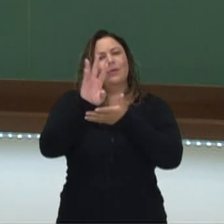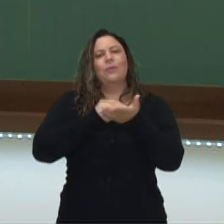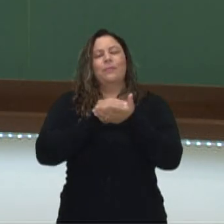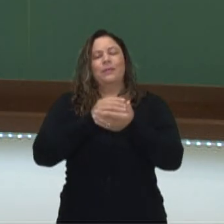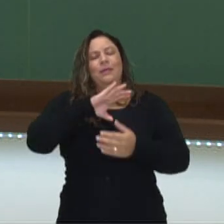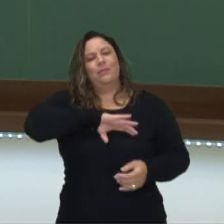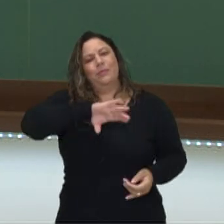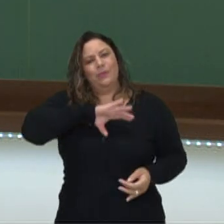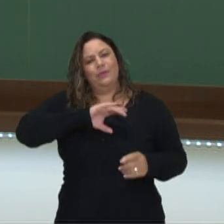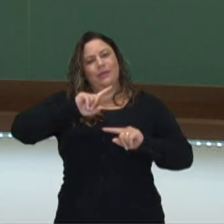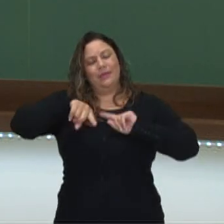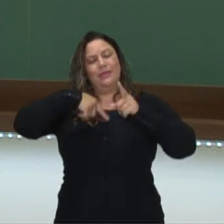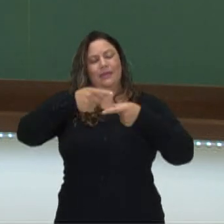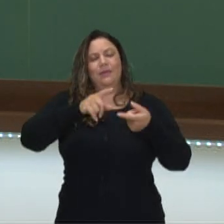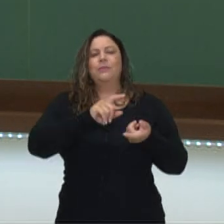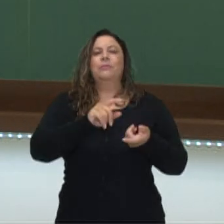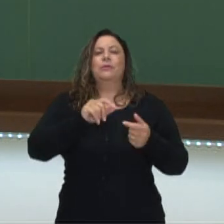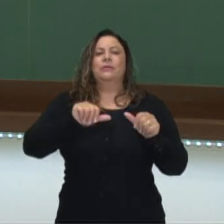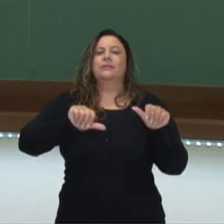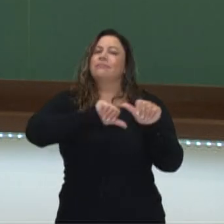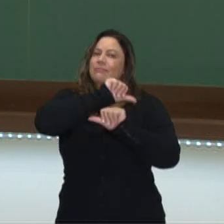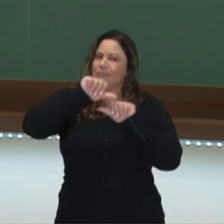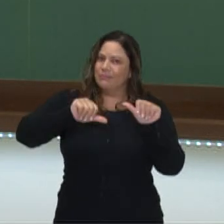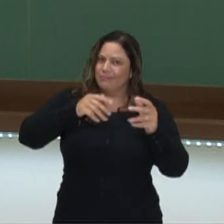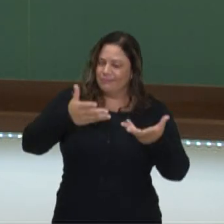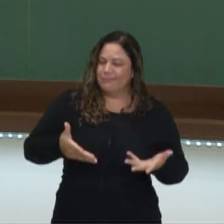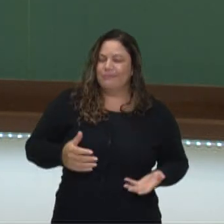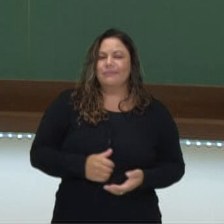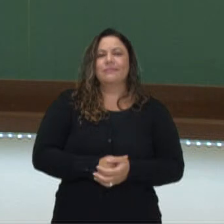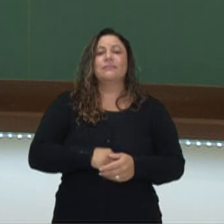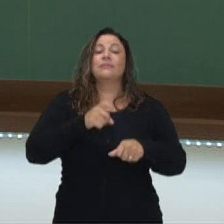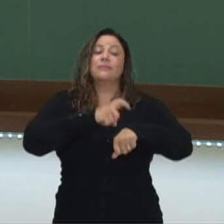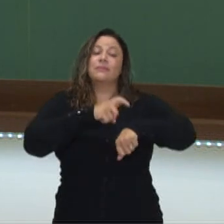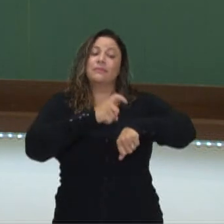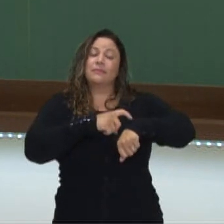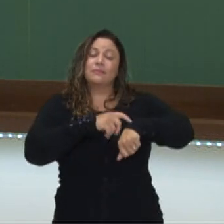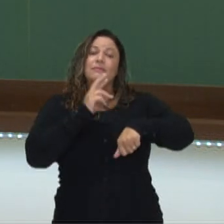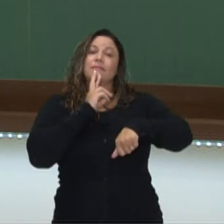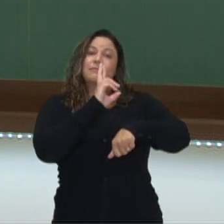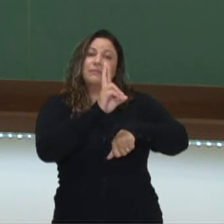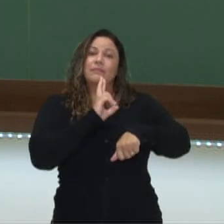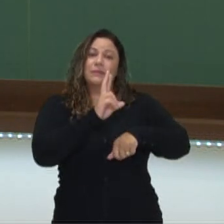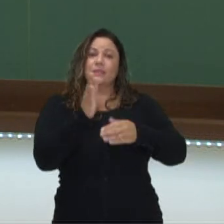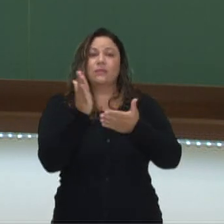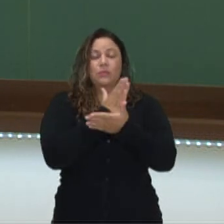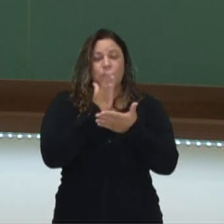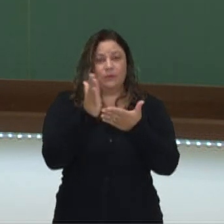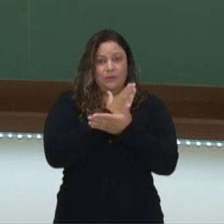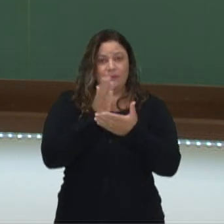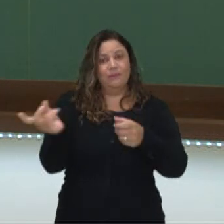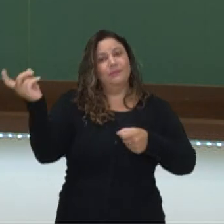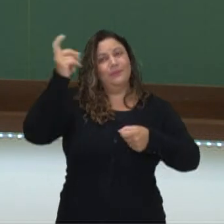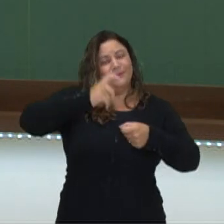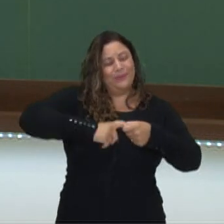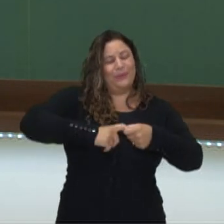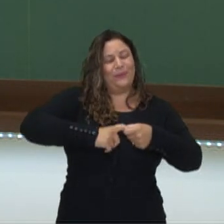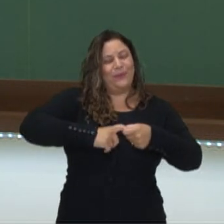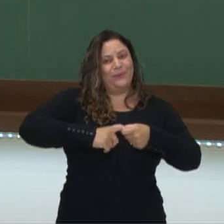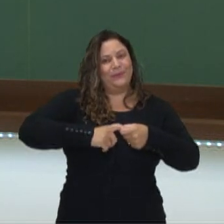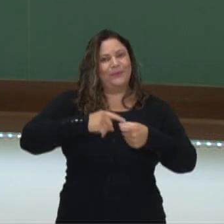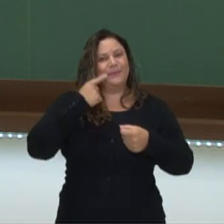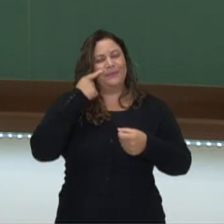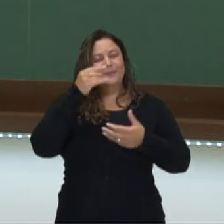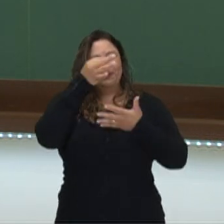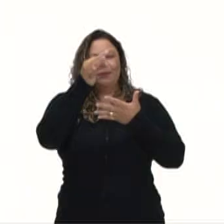depois você passa ela para o inglês, certo? Eu vou dar um tempinho para que você possa responder no caderno e eu já volto para a gente conferir